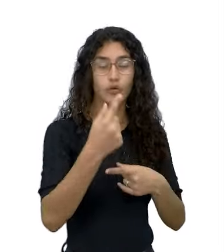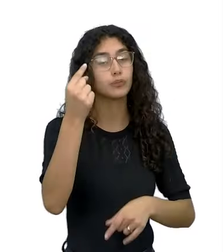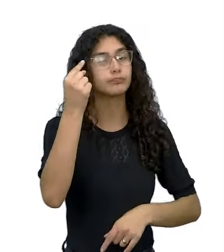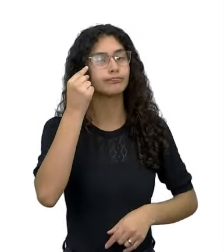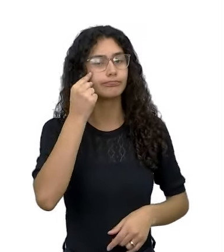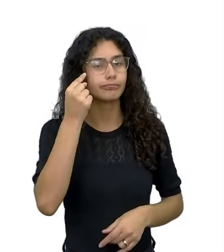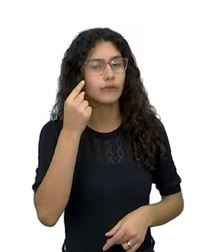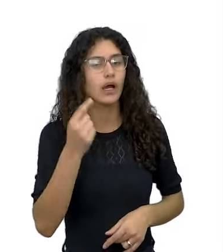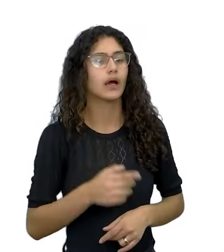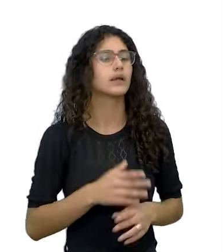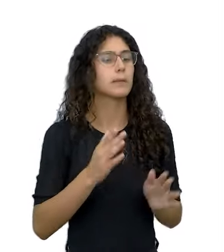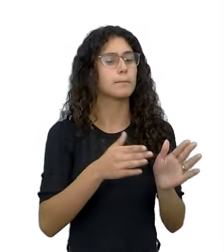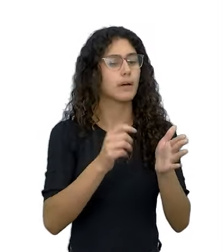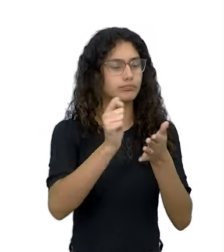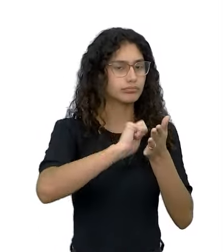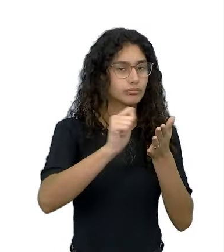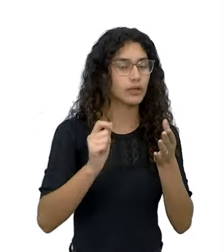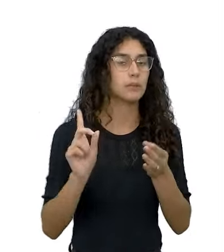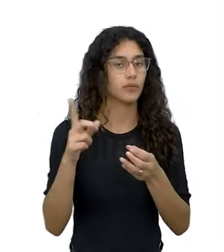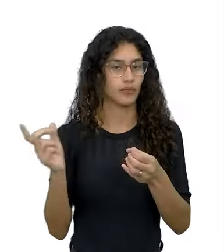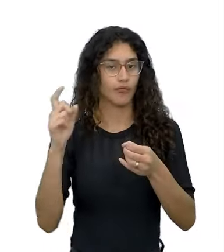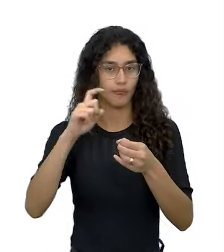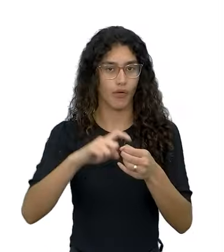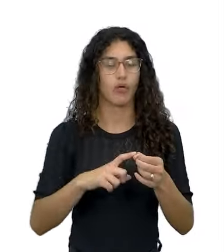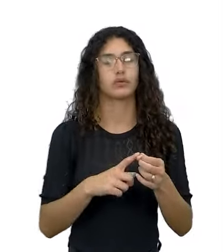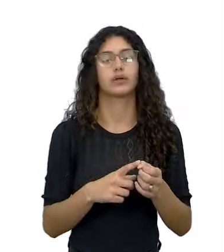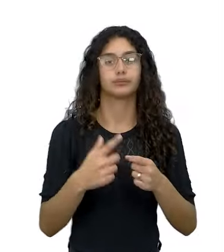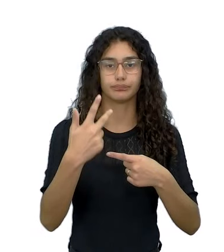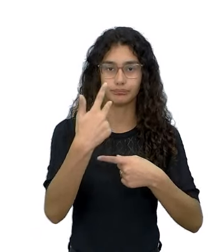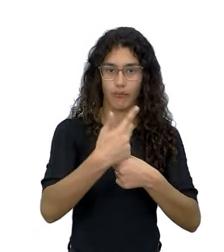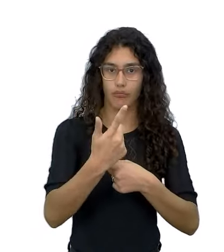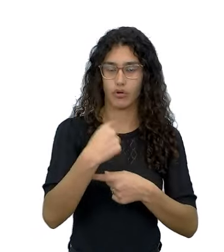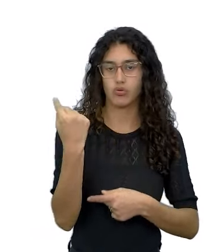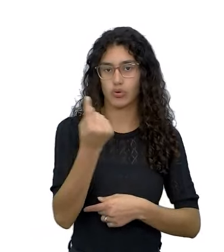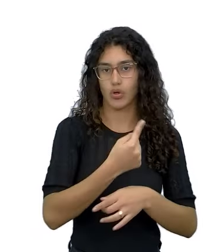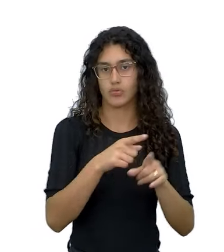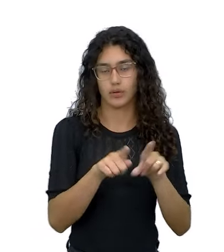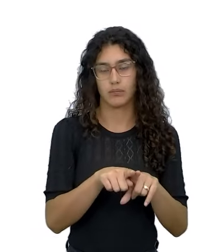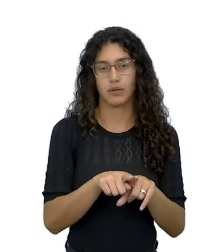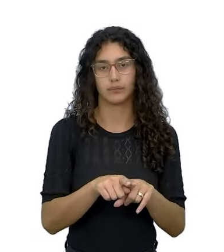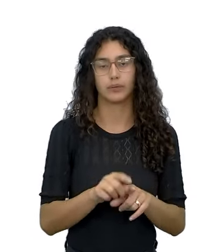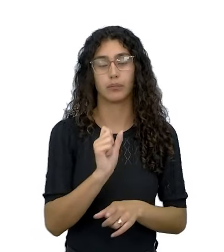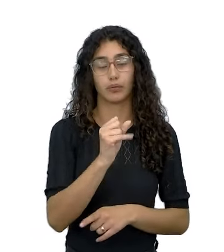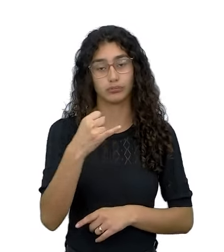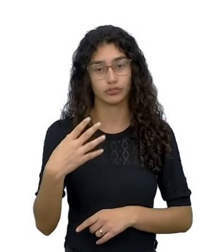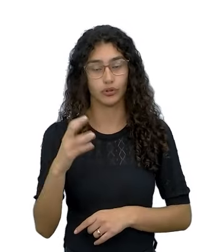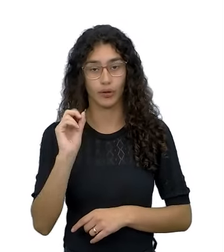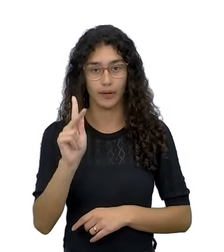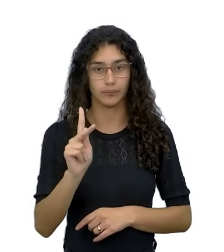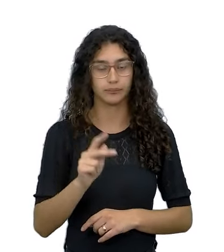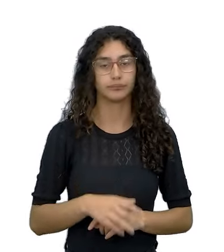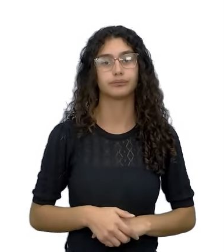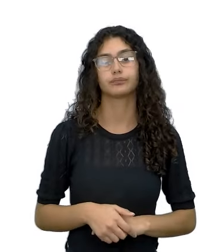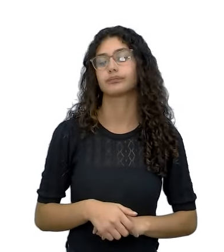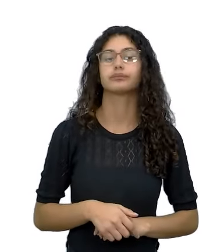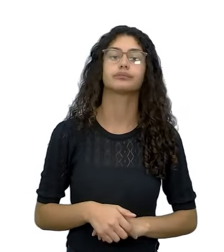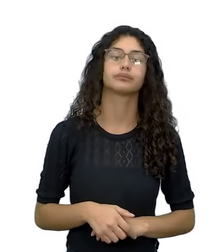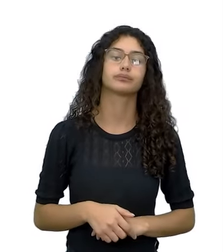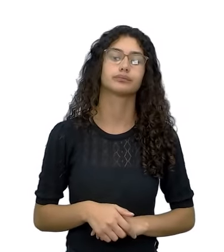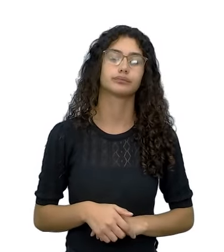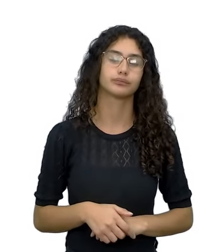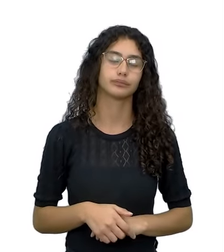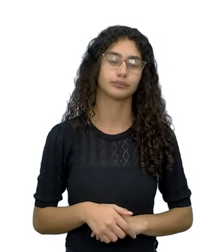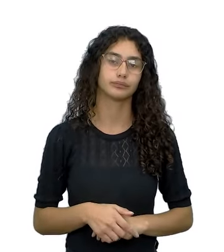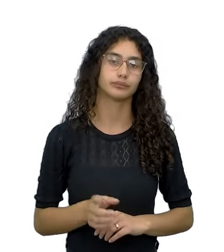um pouquinho, façam anotações e depois vocês vão retornar aqui após uns minutinhos aí, tá? E aí a gente vai,